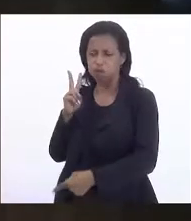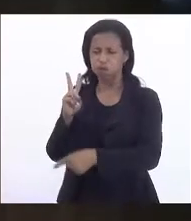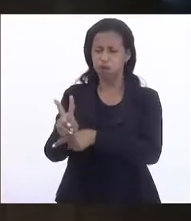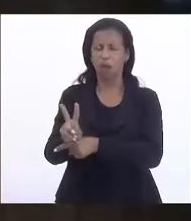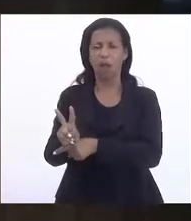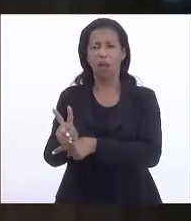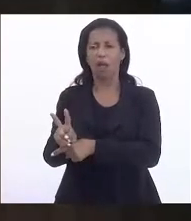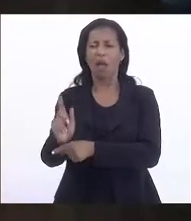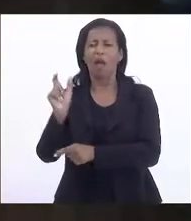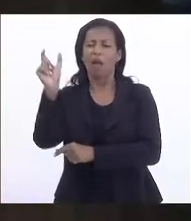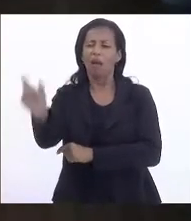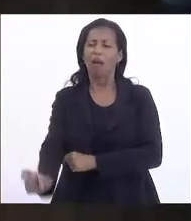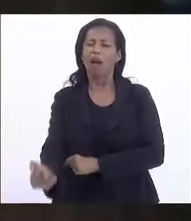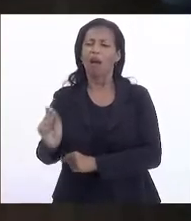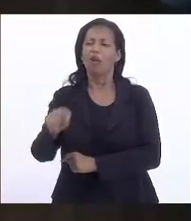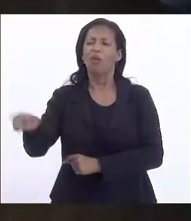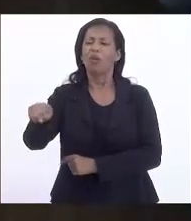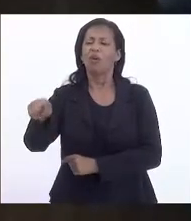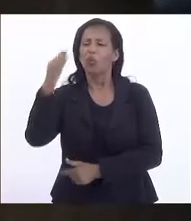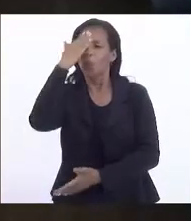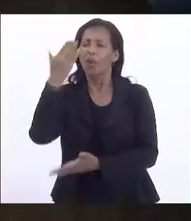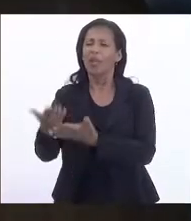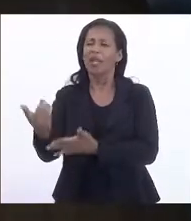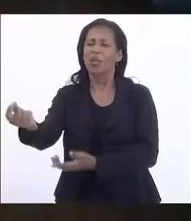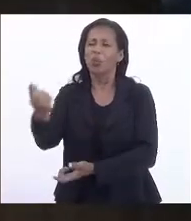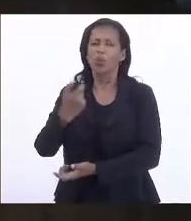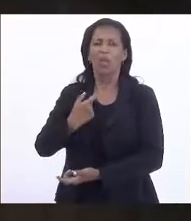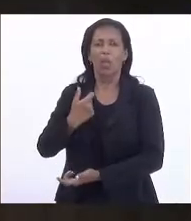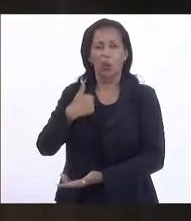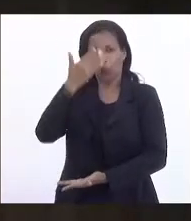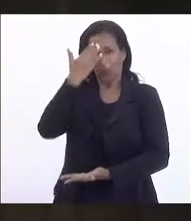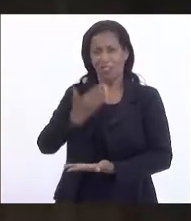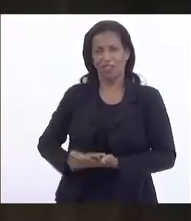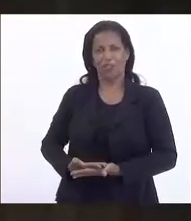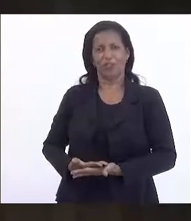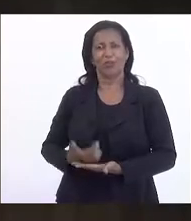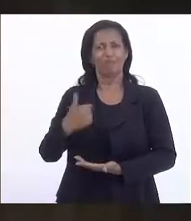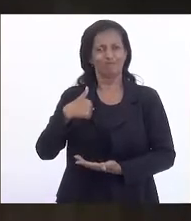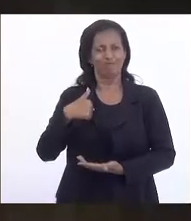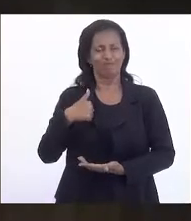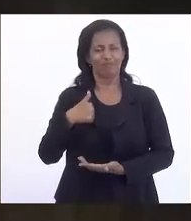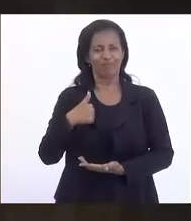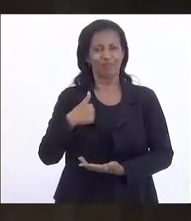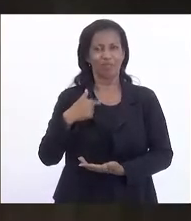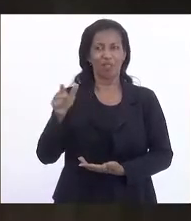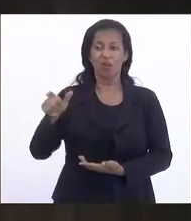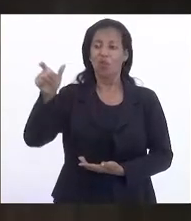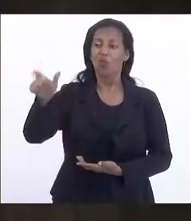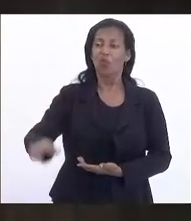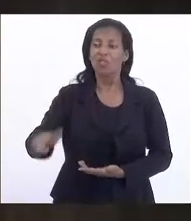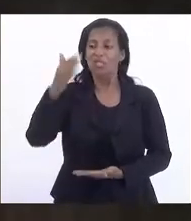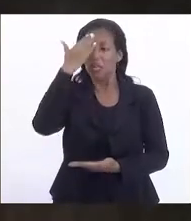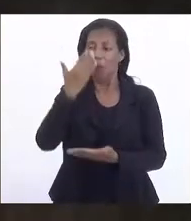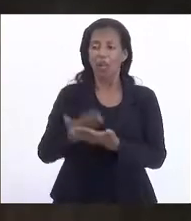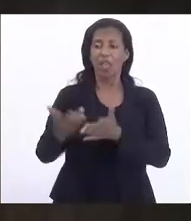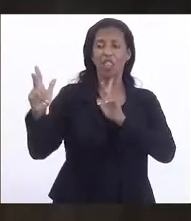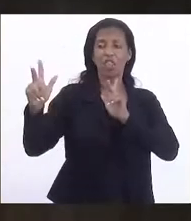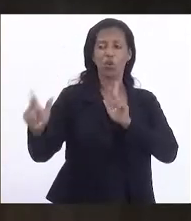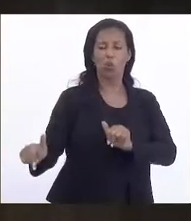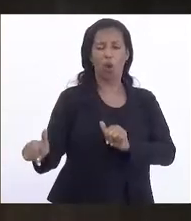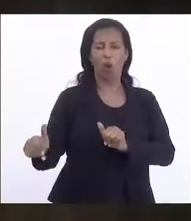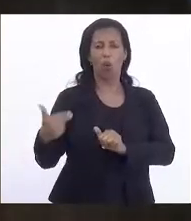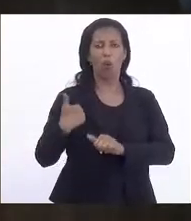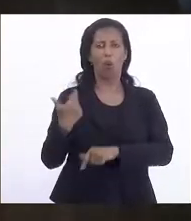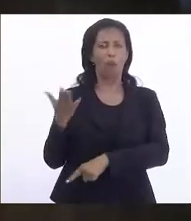não crê naquilo que eu creio. A minha capacidade de defender aquele que não crê no que eu creio, e defender